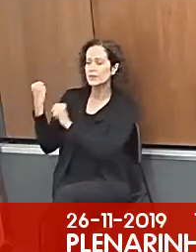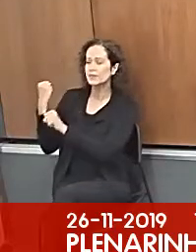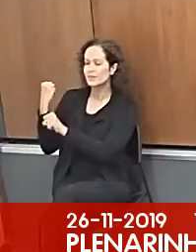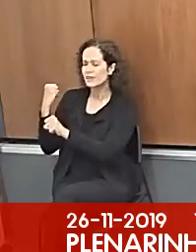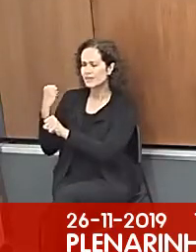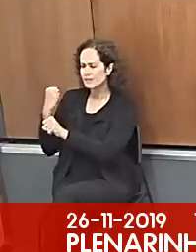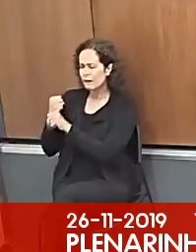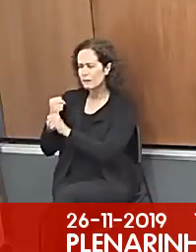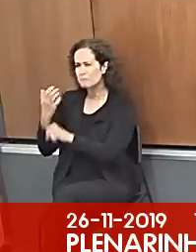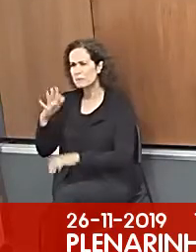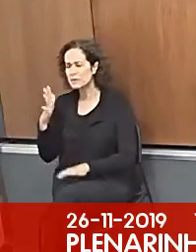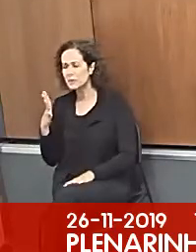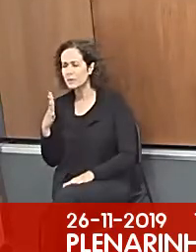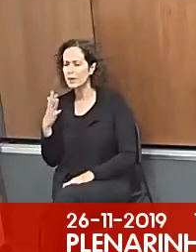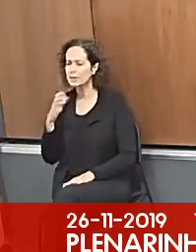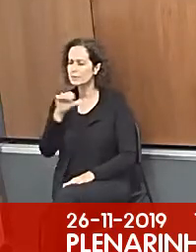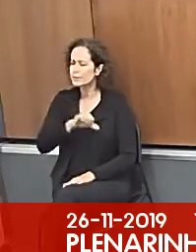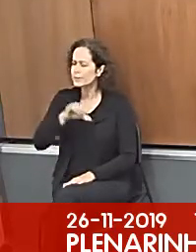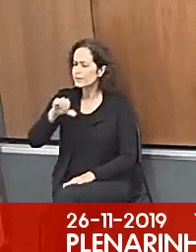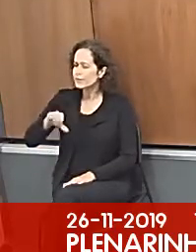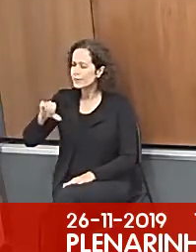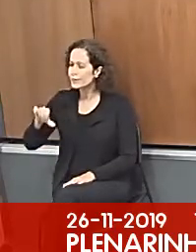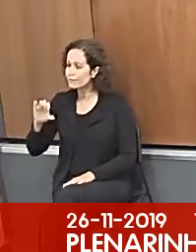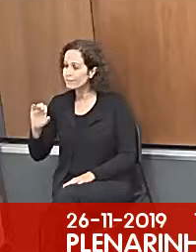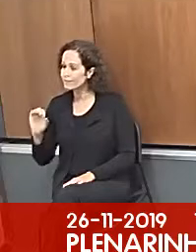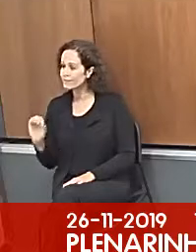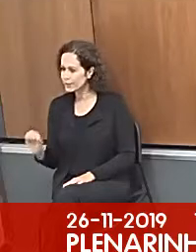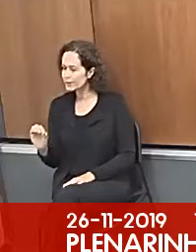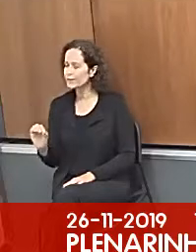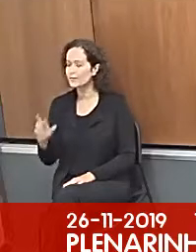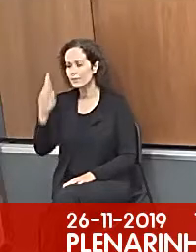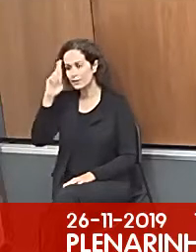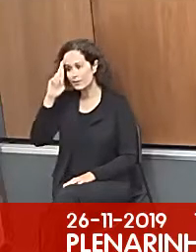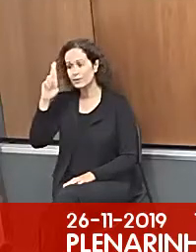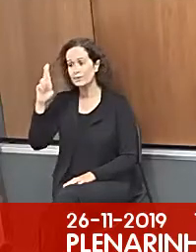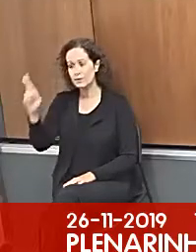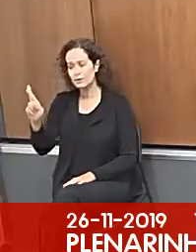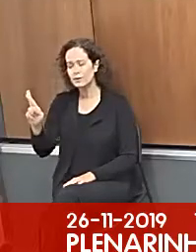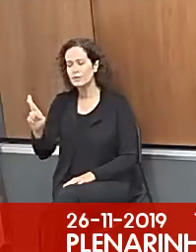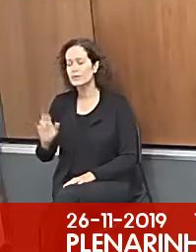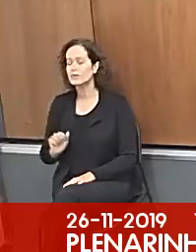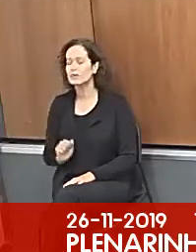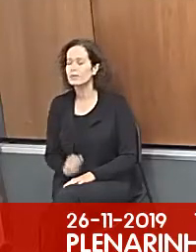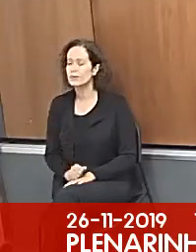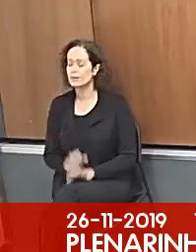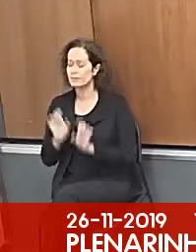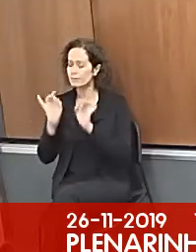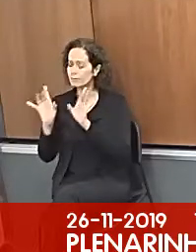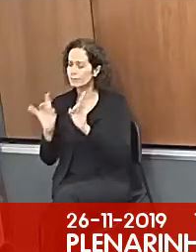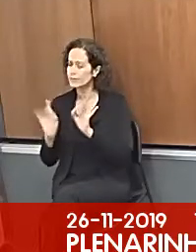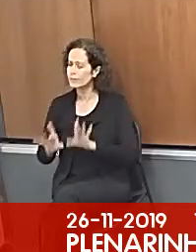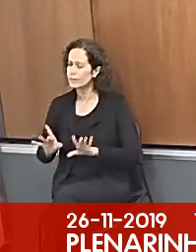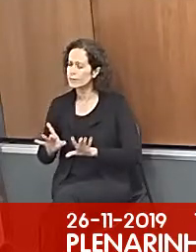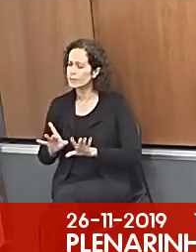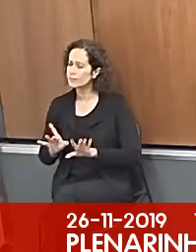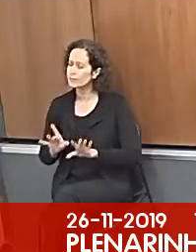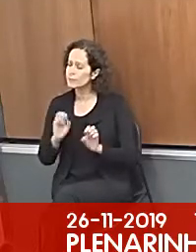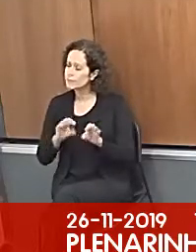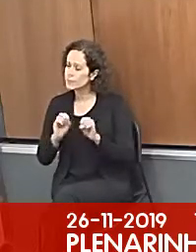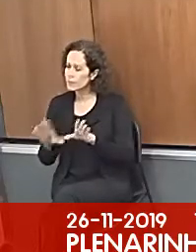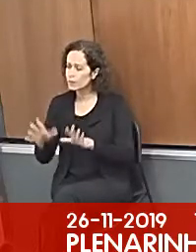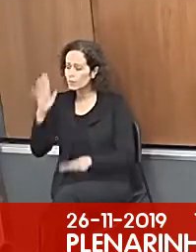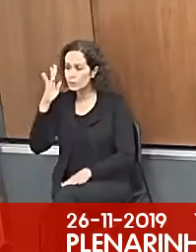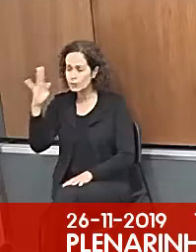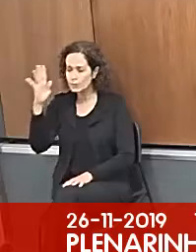da década de 90, 1990, quando diretora de Educação Especial, a gente sonhou